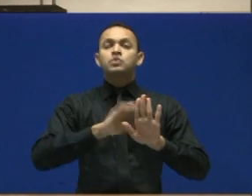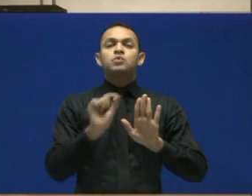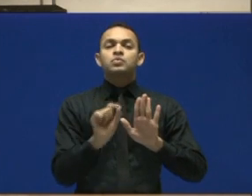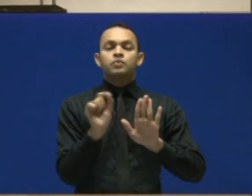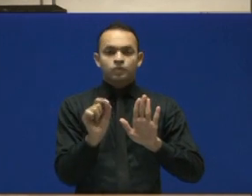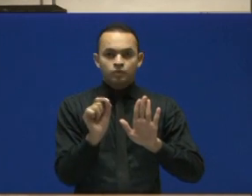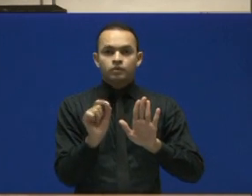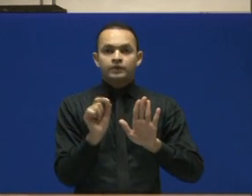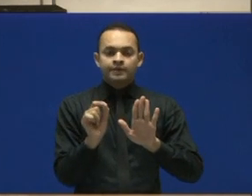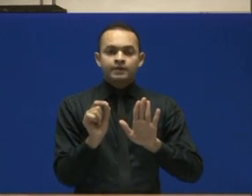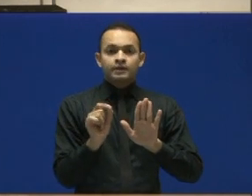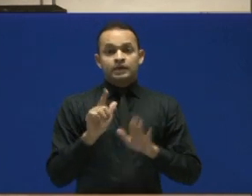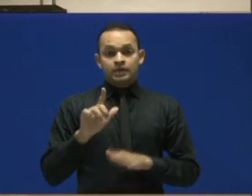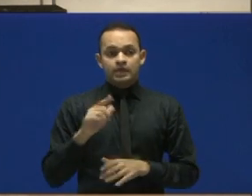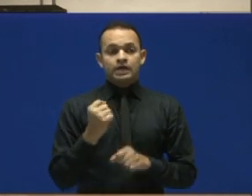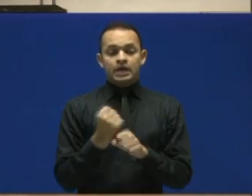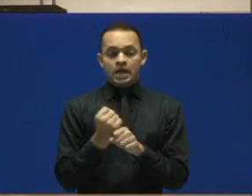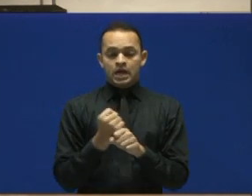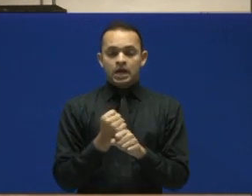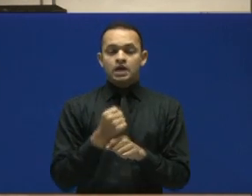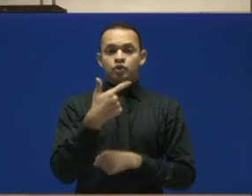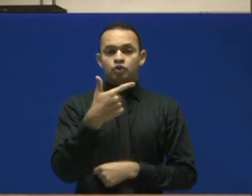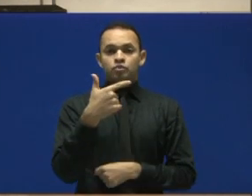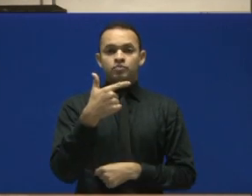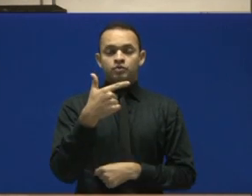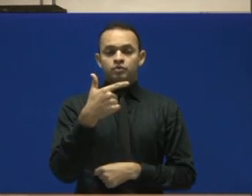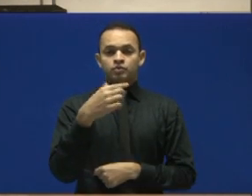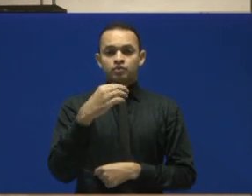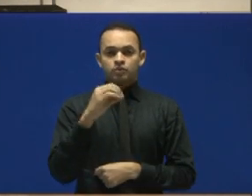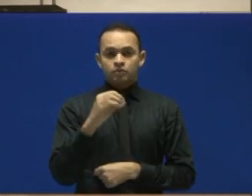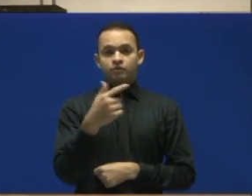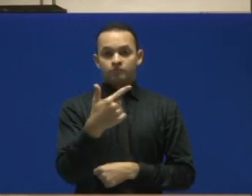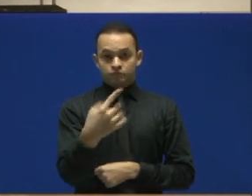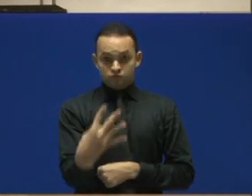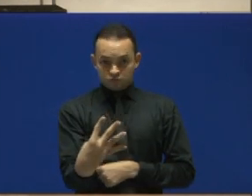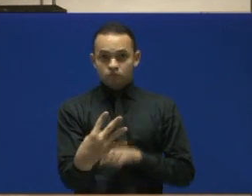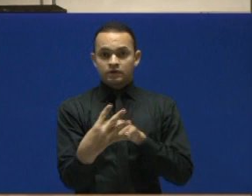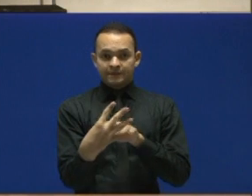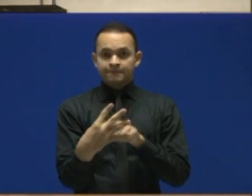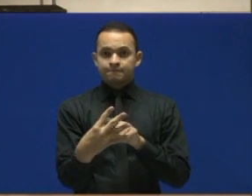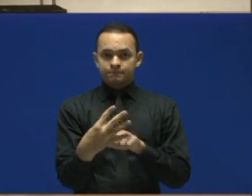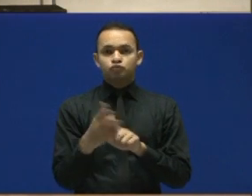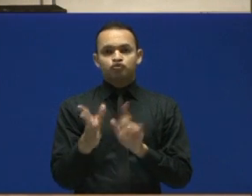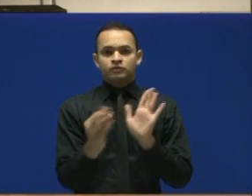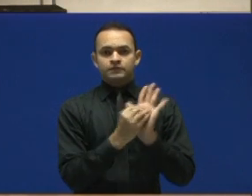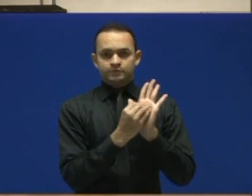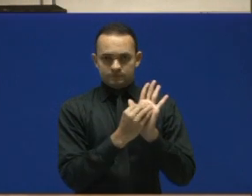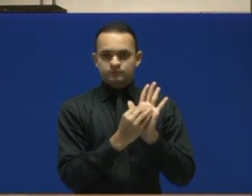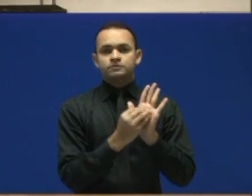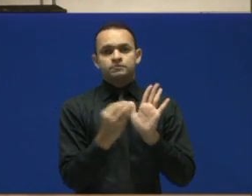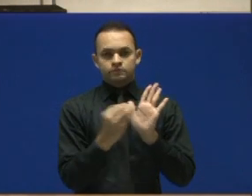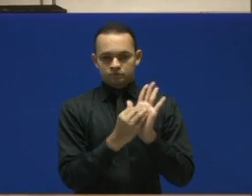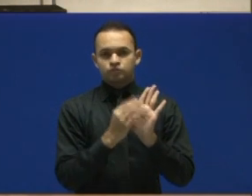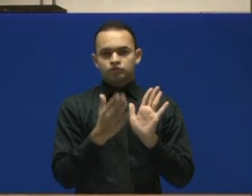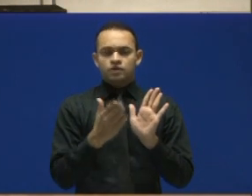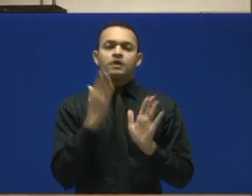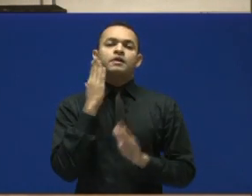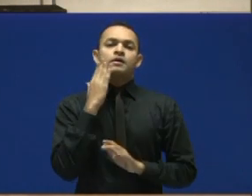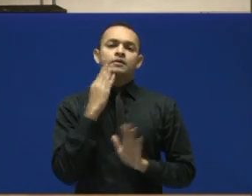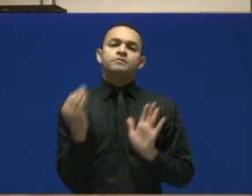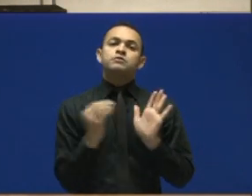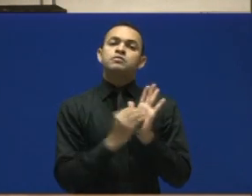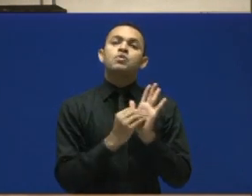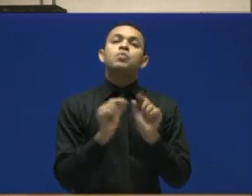um que em 2024 portanto daqui a pouco mais de cinco anos seis anos